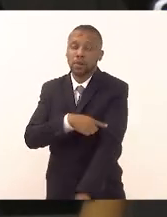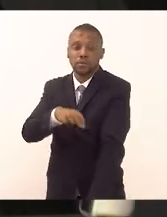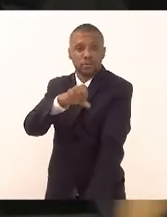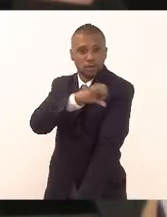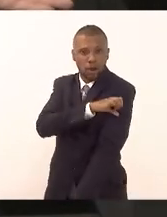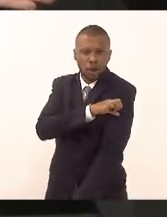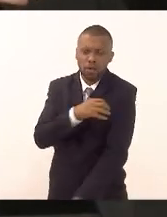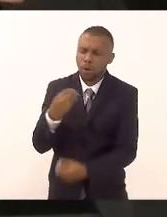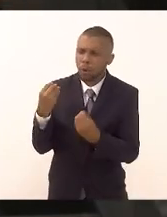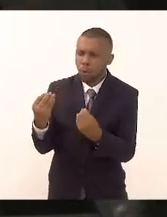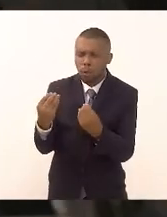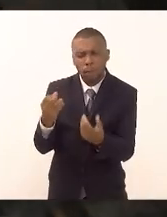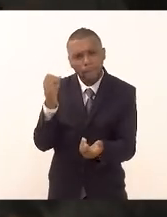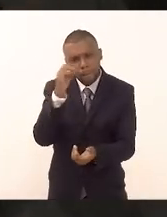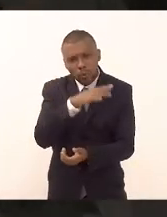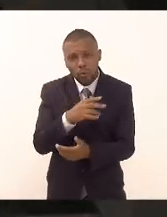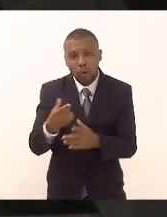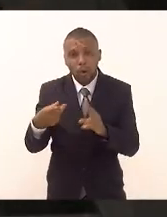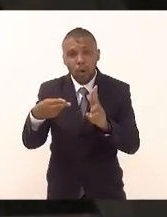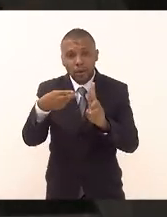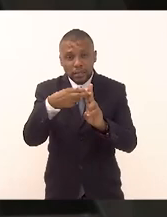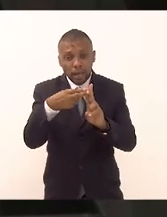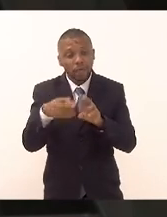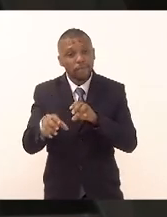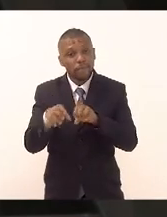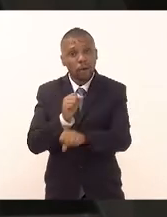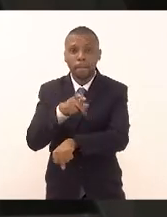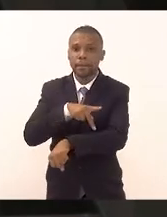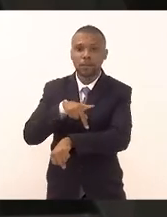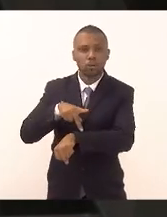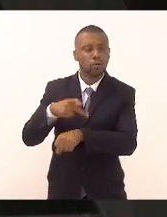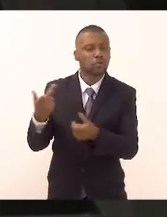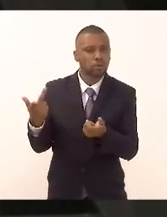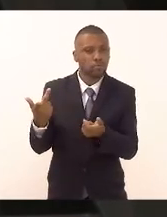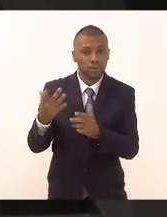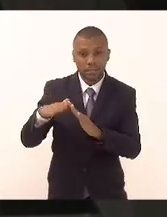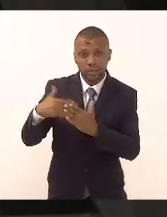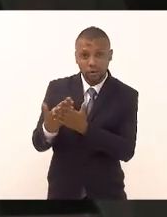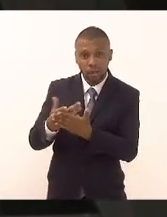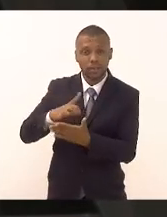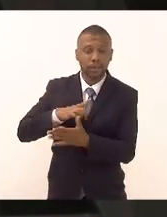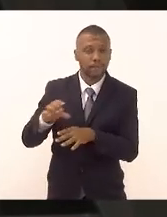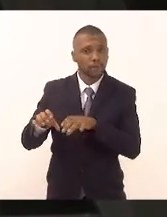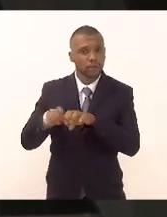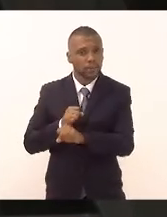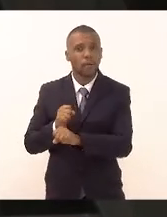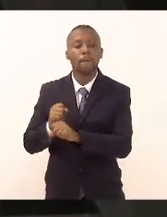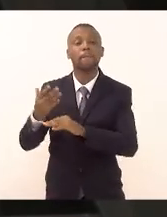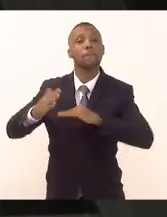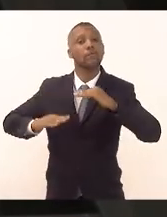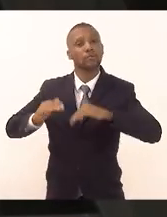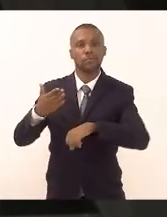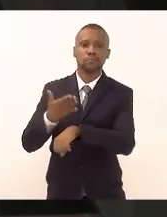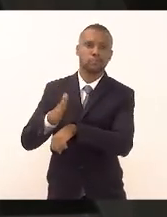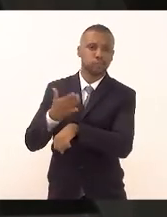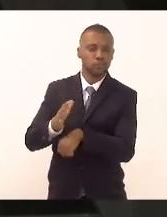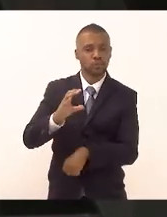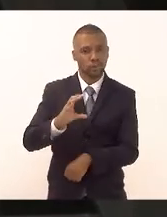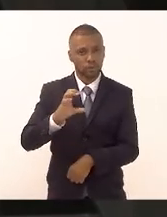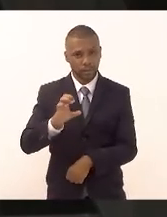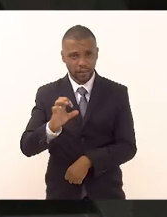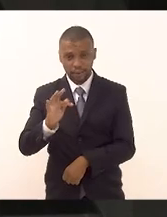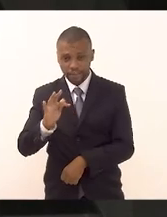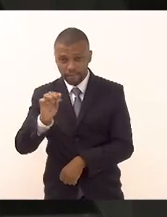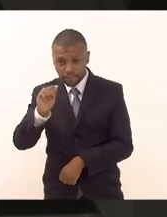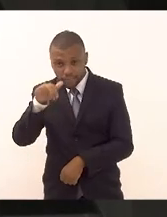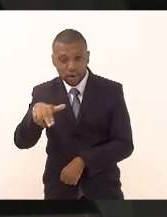segmento. Olha como pode! O ISERGE forma pedagogos que naquelas escolas fazem a sua formação profissional, prática, o IZEPAN também em campus.